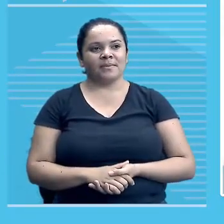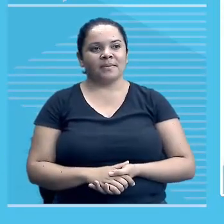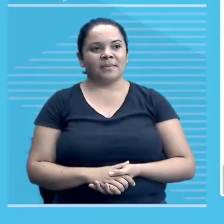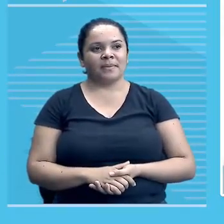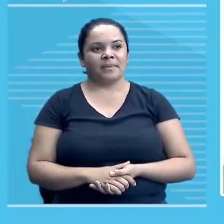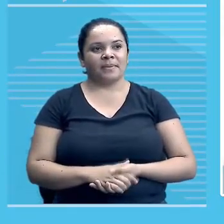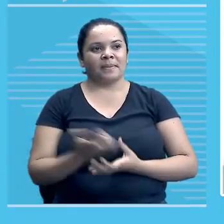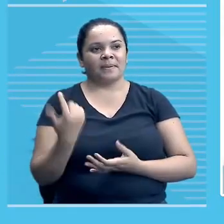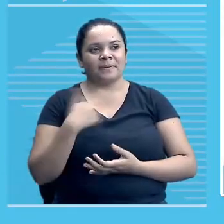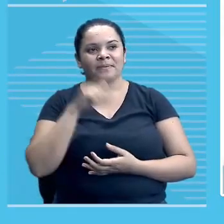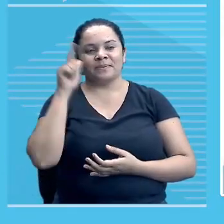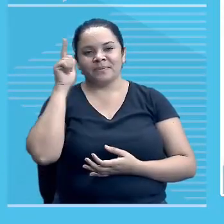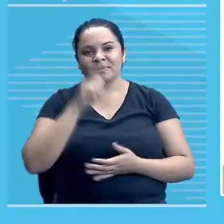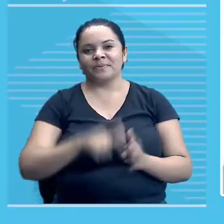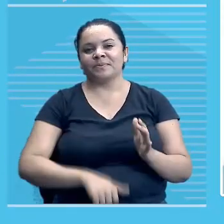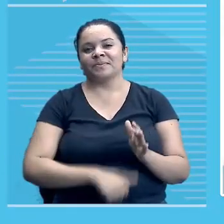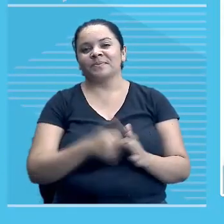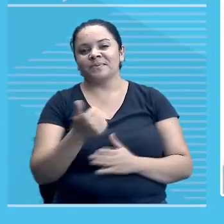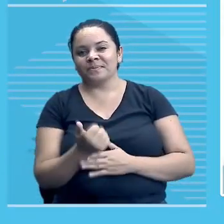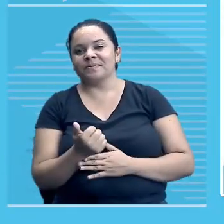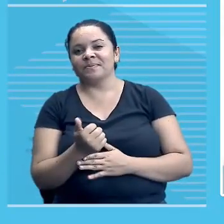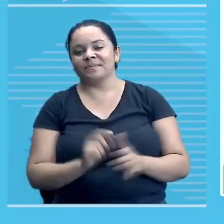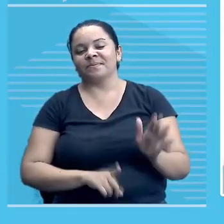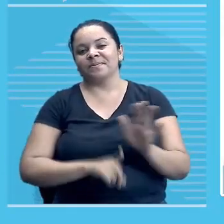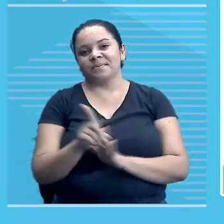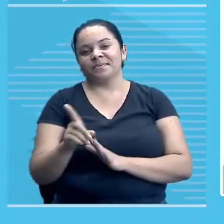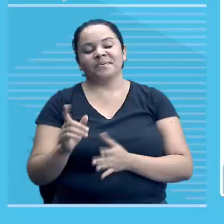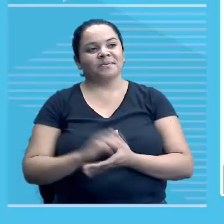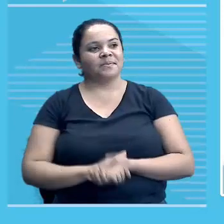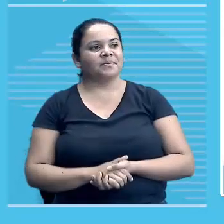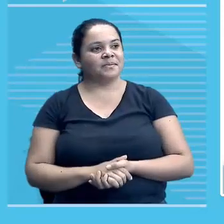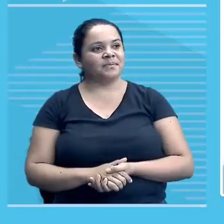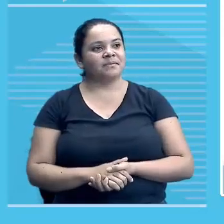Matamos aí a primeira questão.